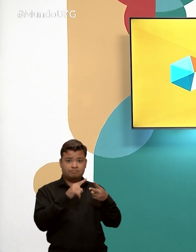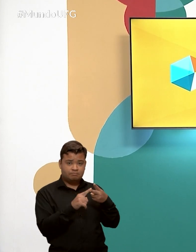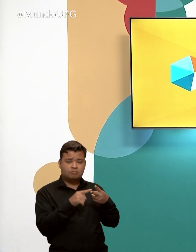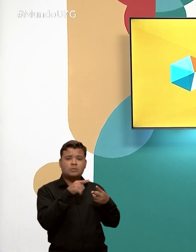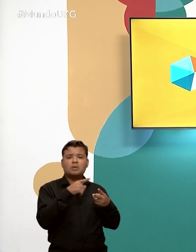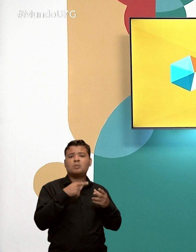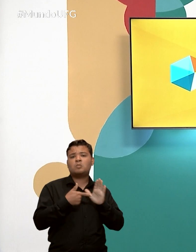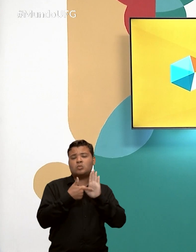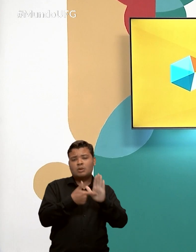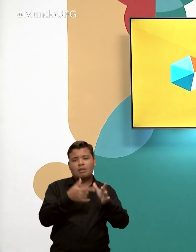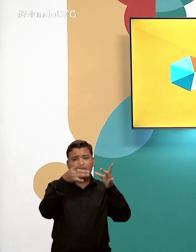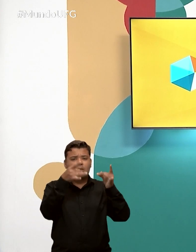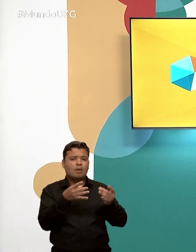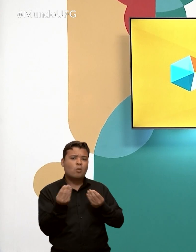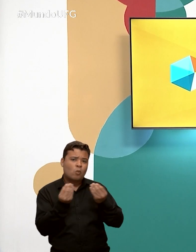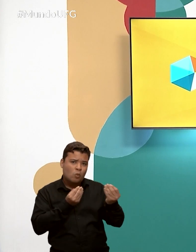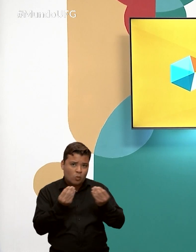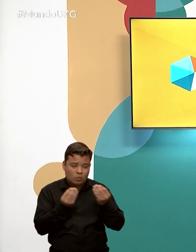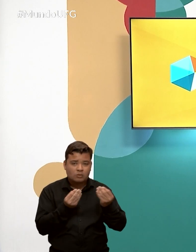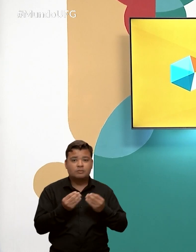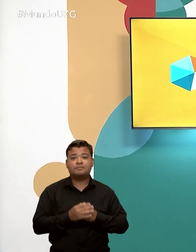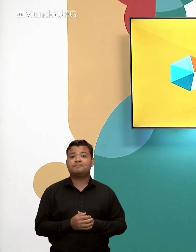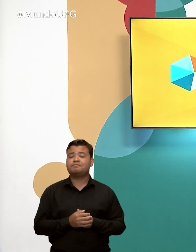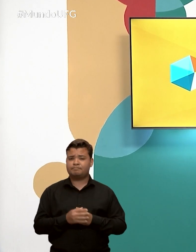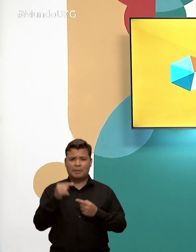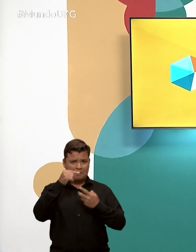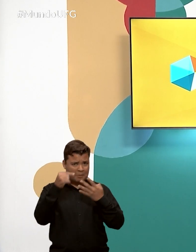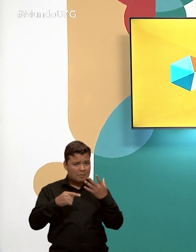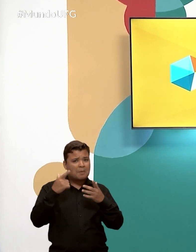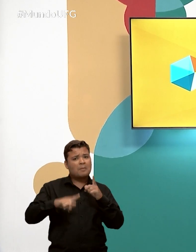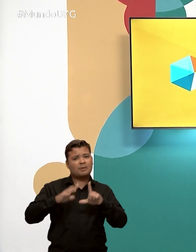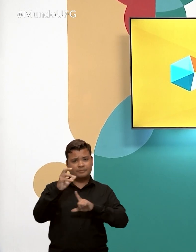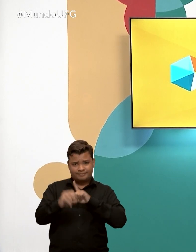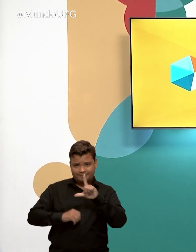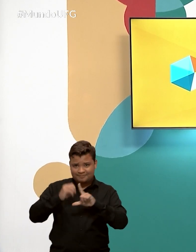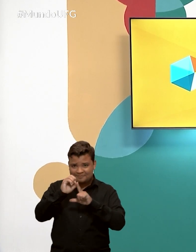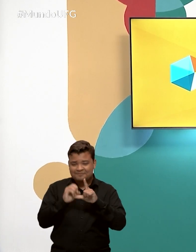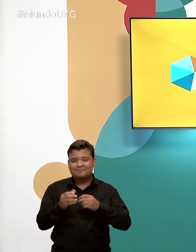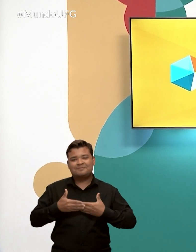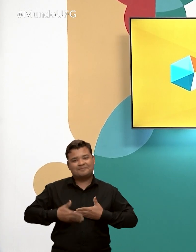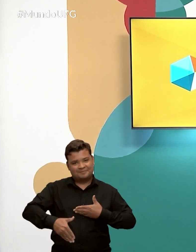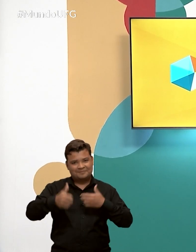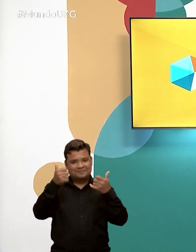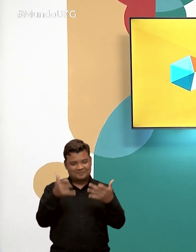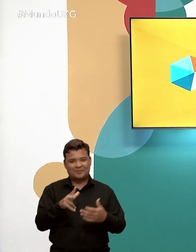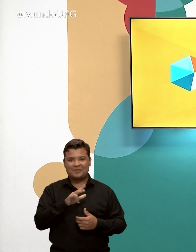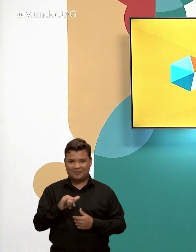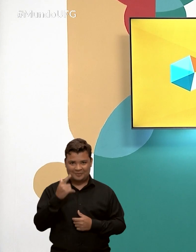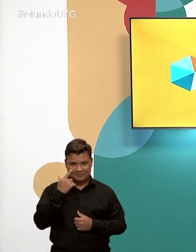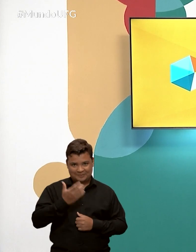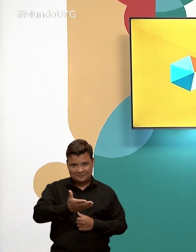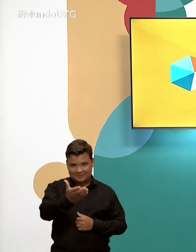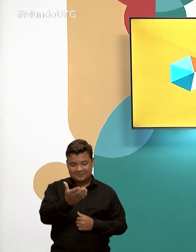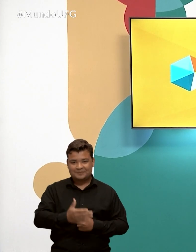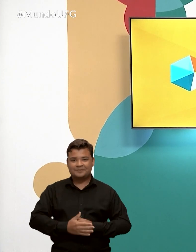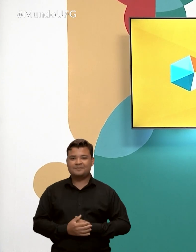detalhes sobre ele, então você vai saber sobre isso e muito mais a partir de agora no Mundo UFG.